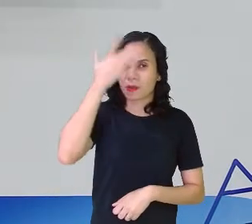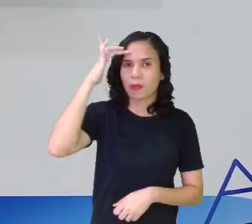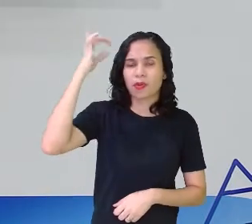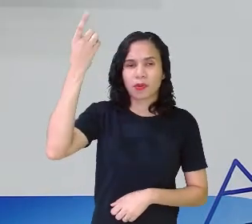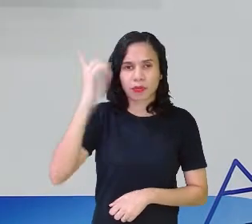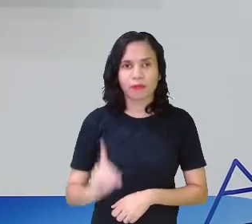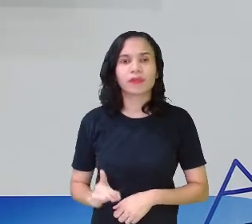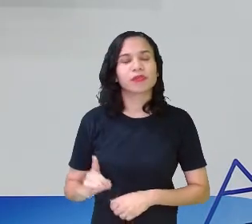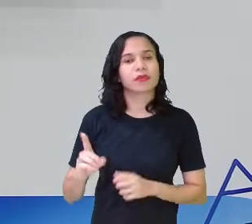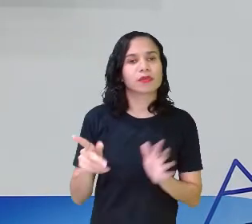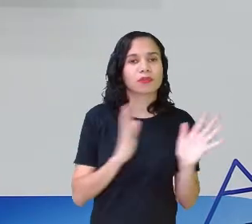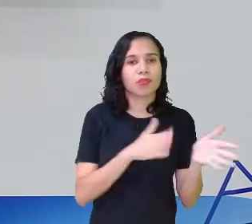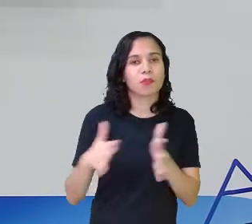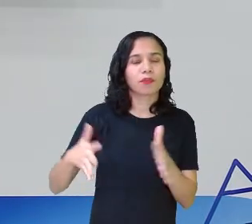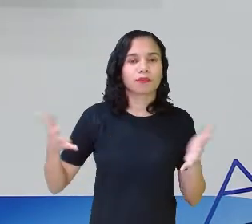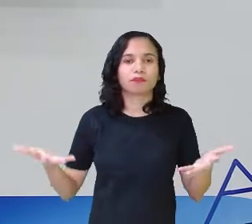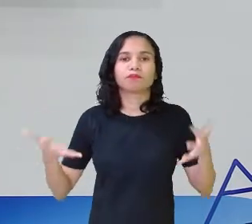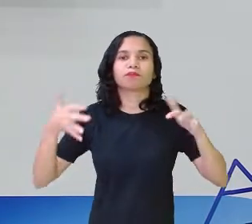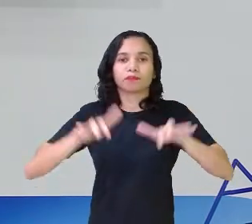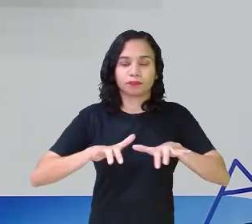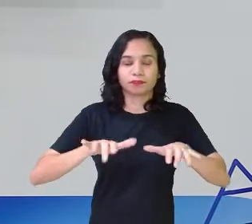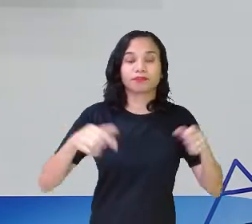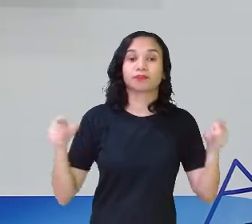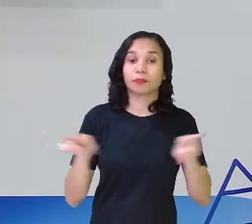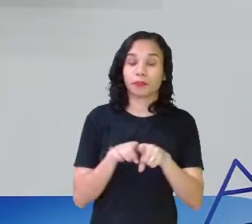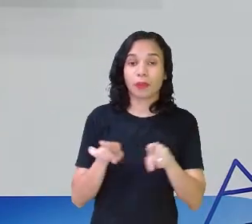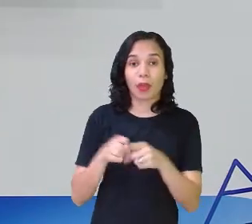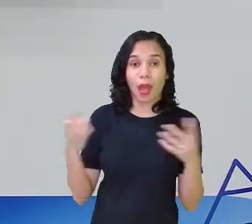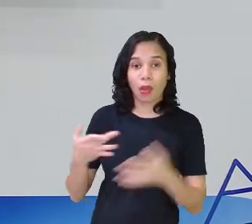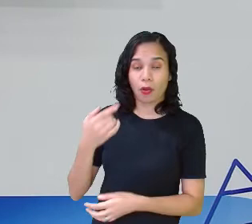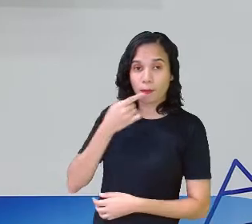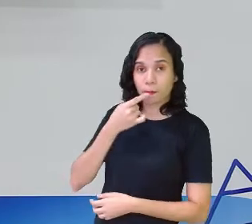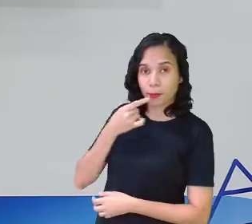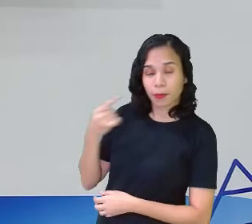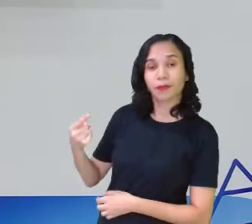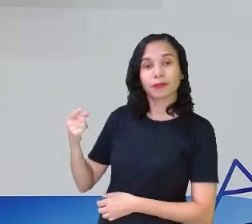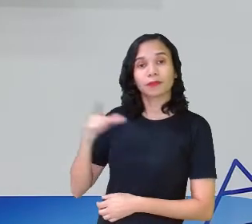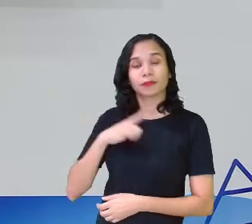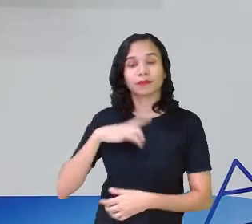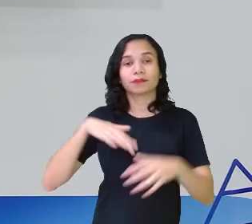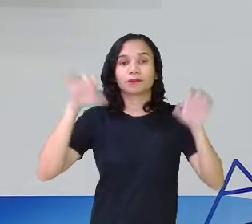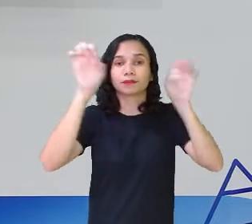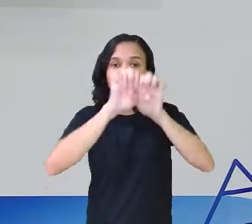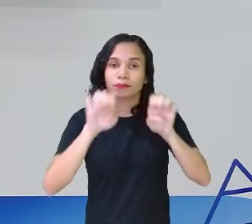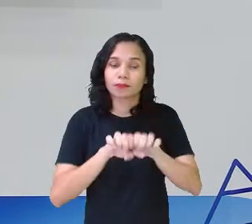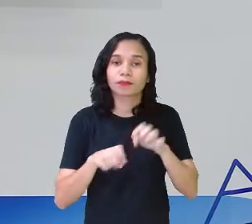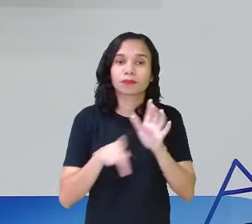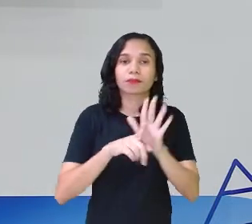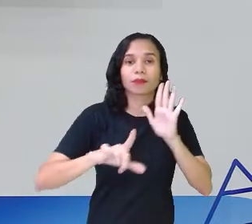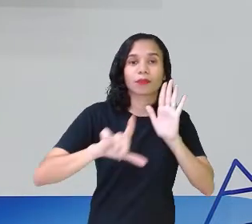nesse processo de inclusão. A gente tem agora, recentemente, né, estruturada a Lei